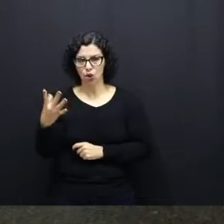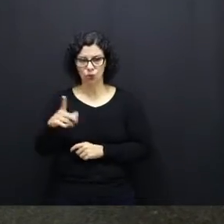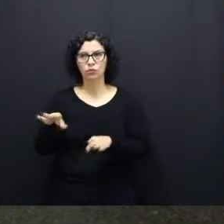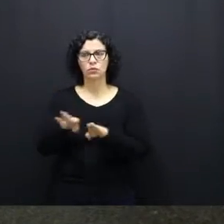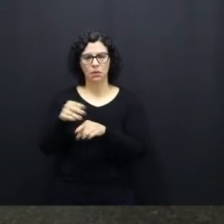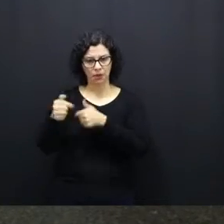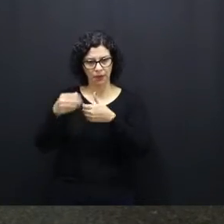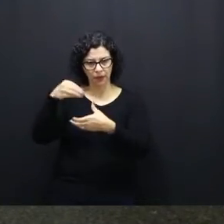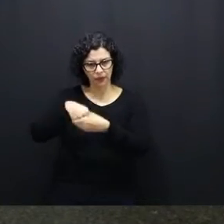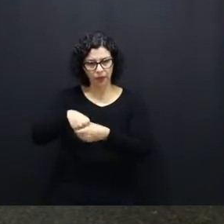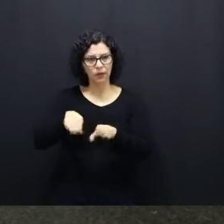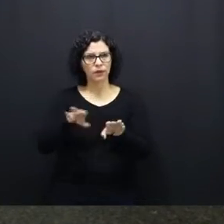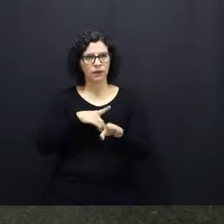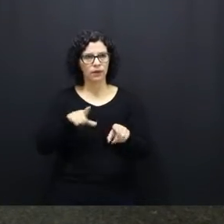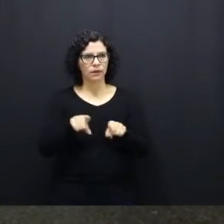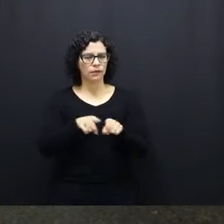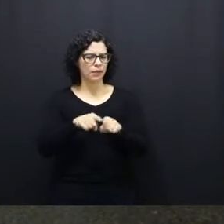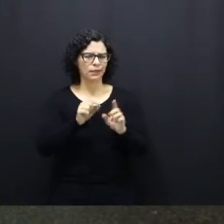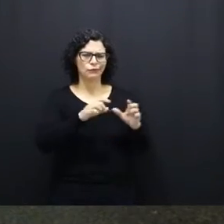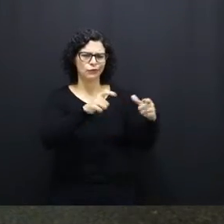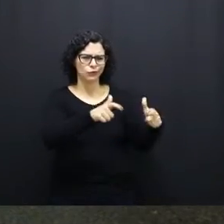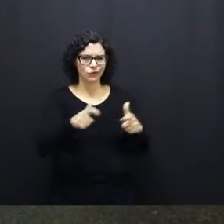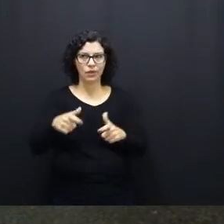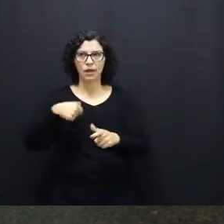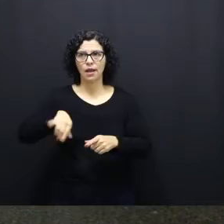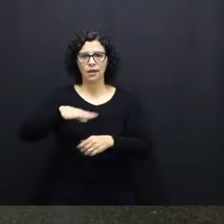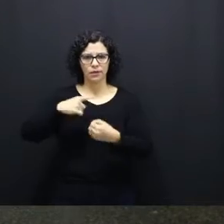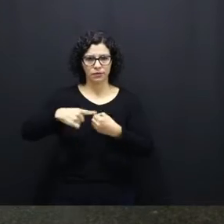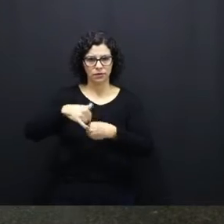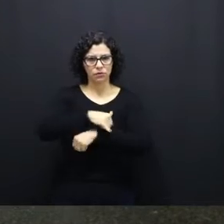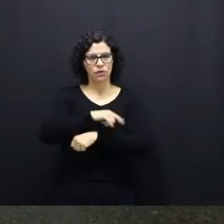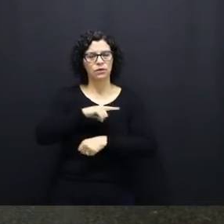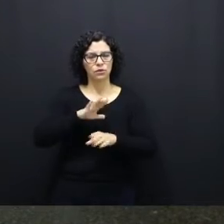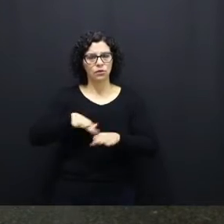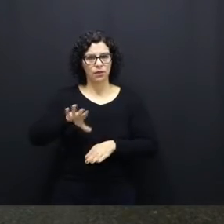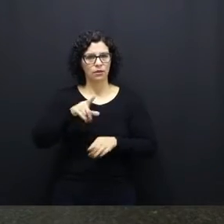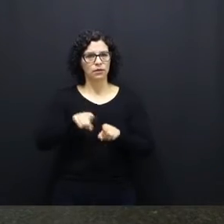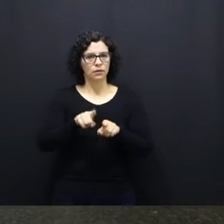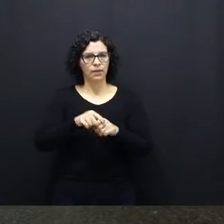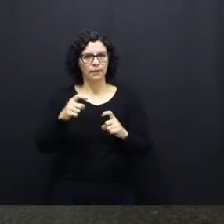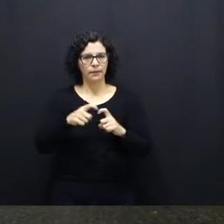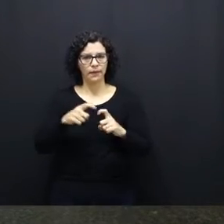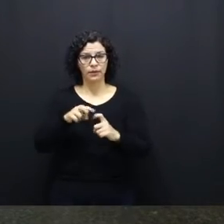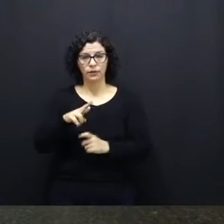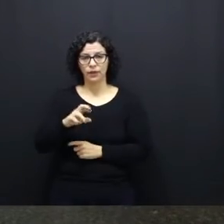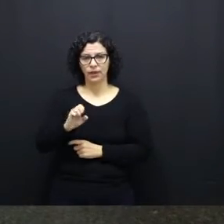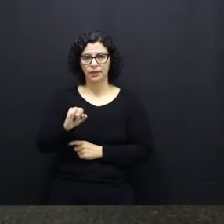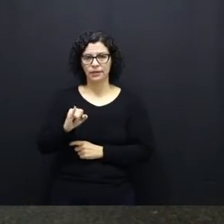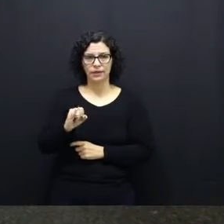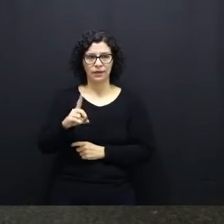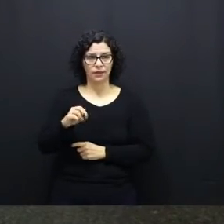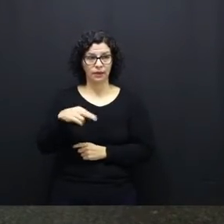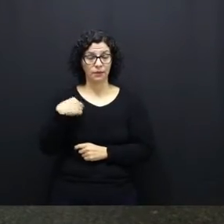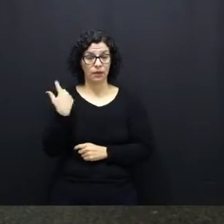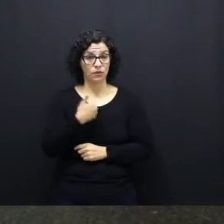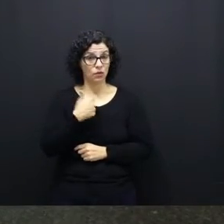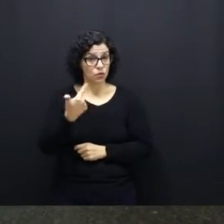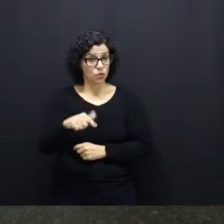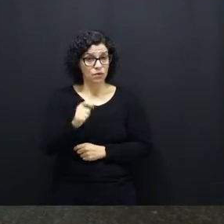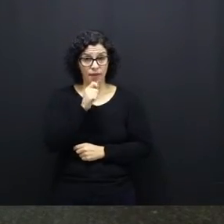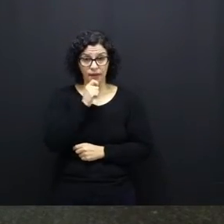nós temos no Khan enfim em alguns espaços aqui já o médico residente mas nós não temos o médico